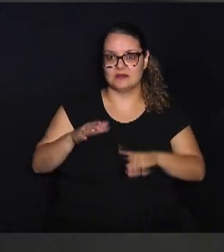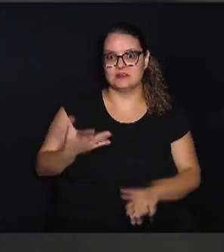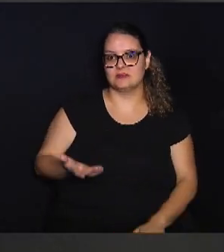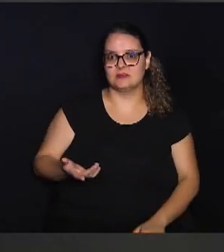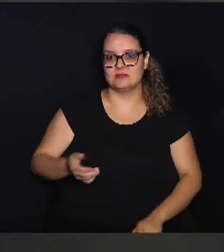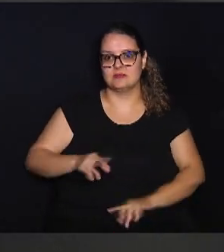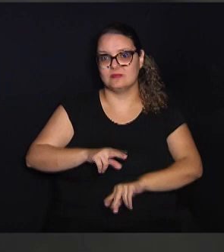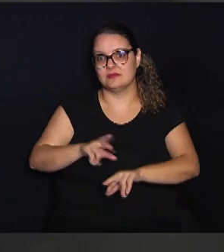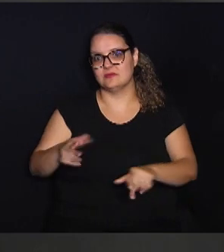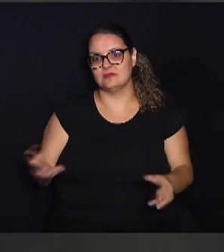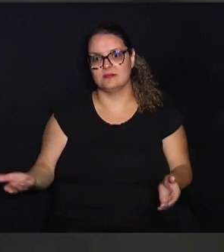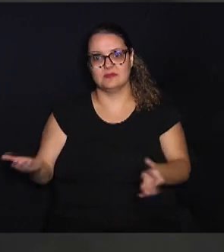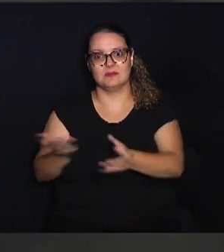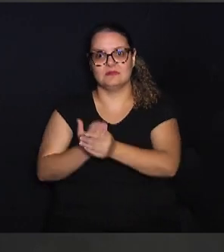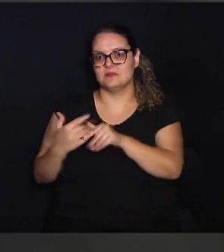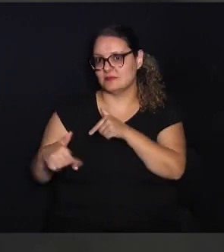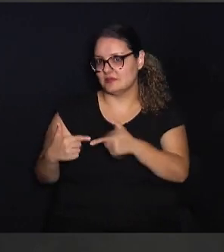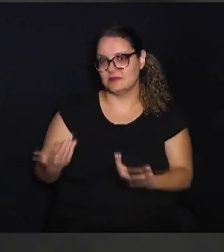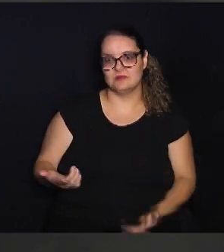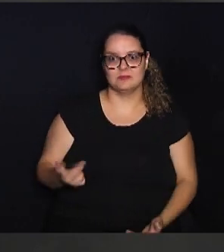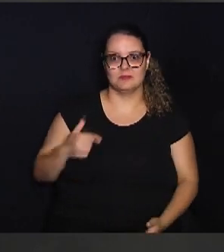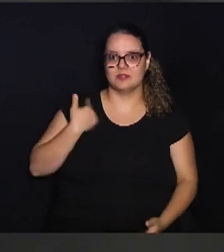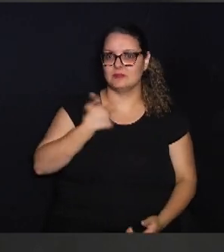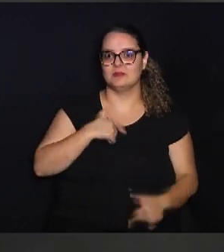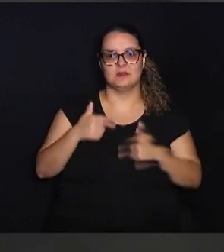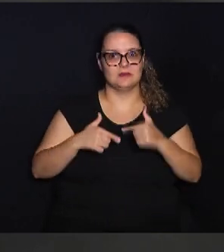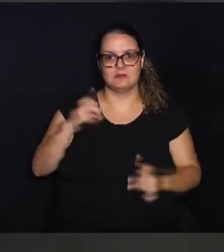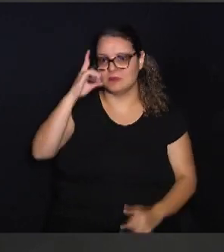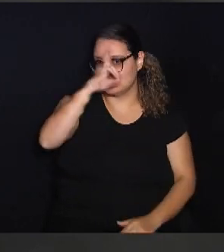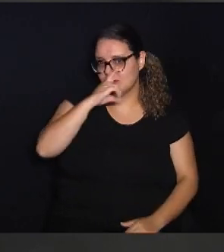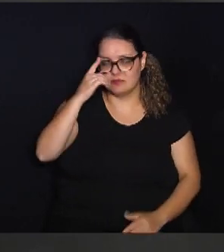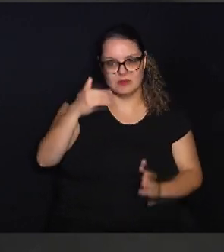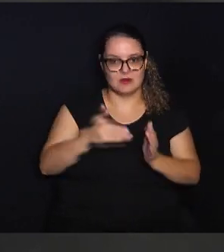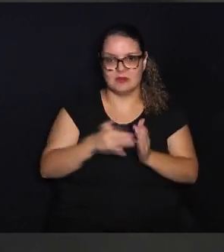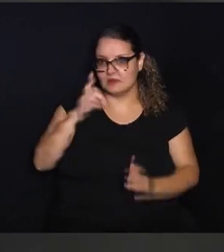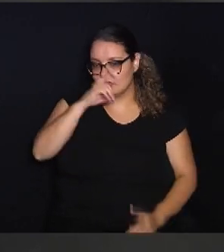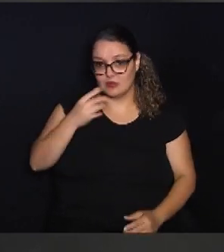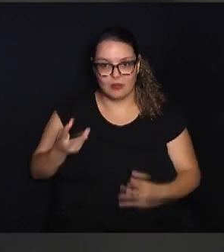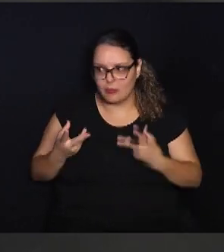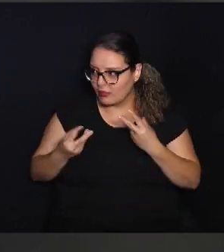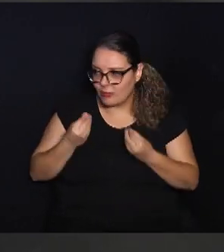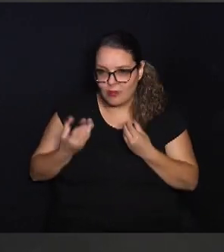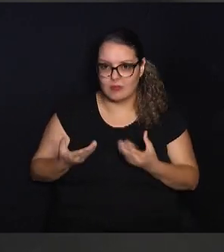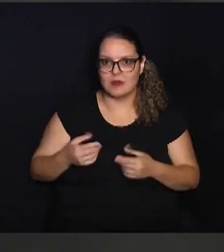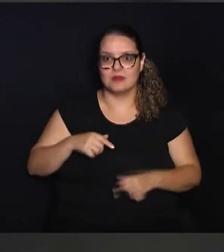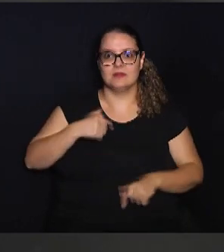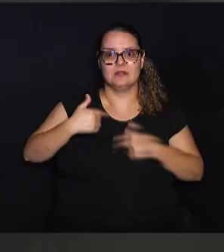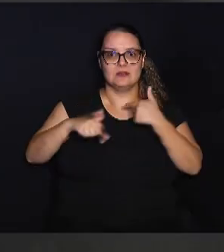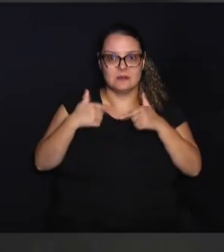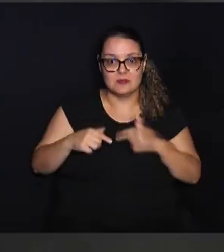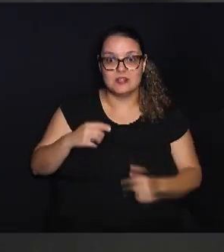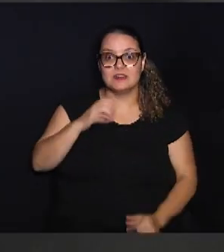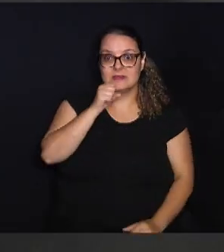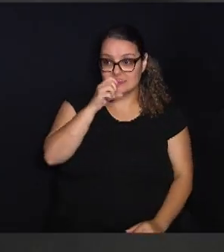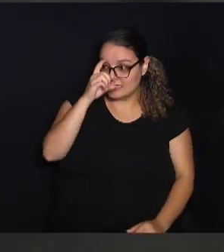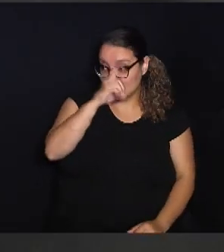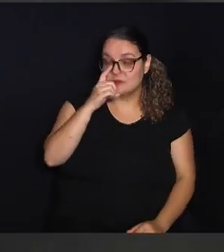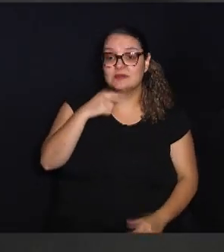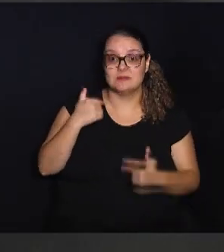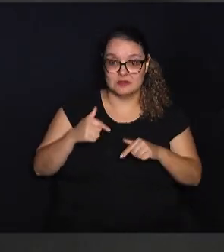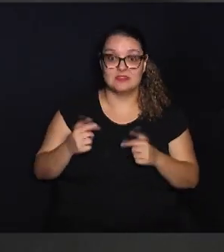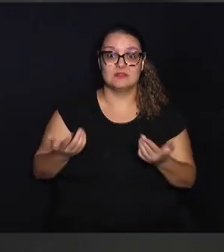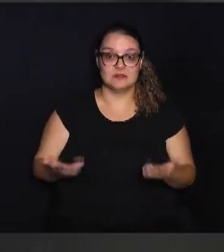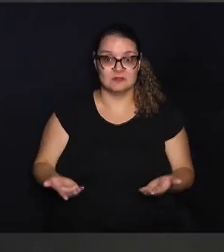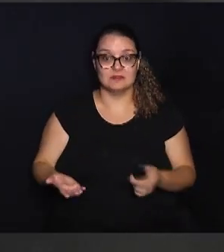de processos trabalhistas nas costas, porque a gente trabalha domingo a domingo. Você fala assim, como assim? Você está fazendo seu assessor trabalhar de domingo, de sábado, não sei o quê. Só